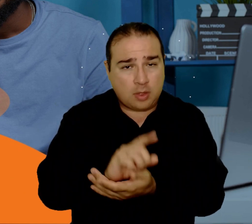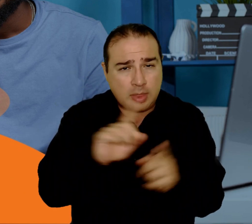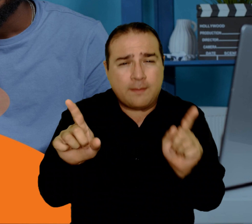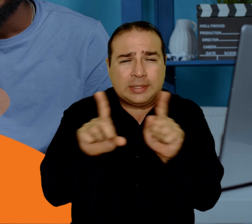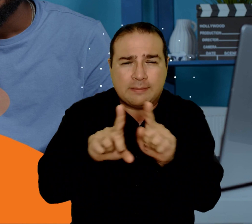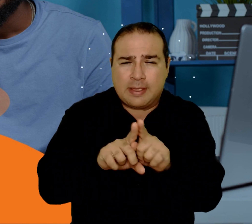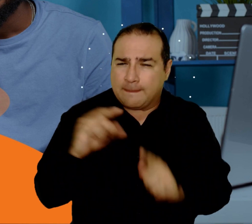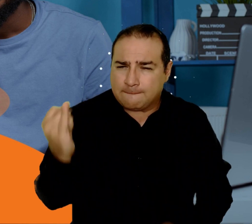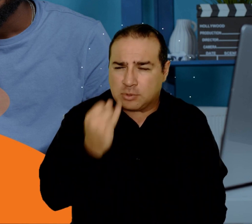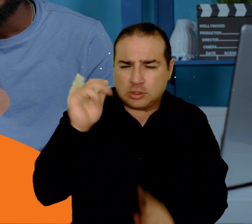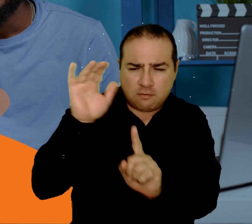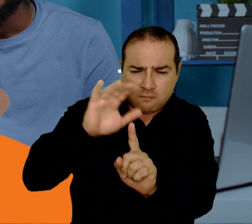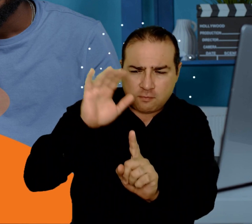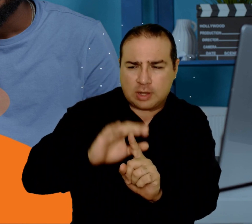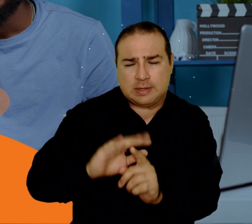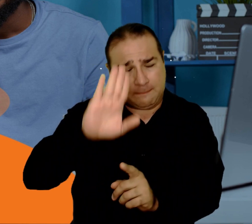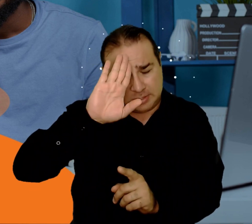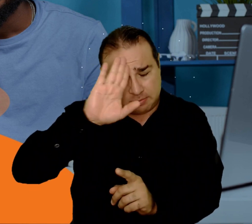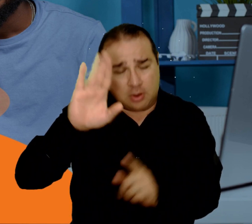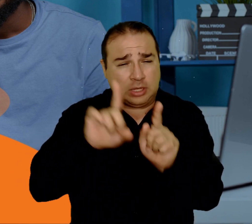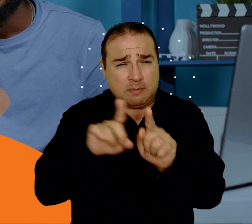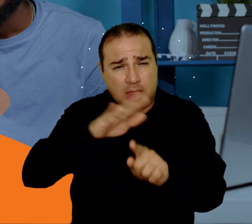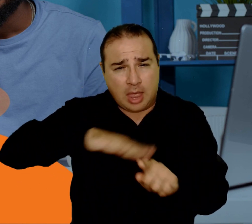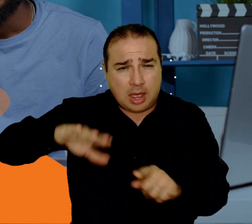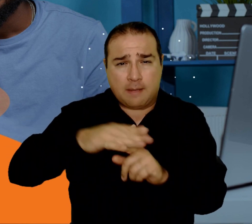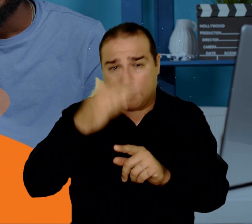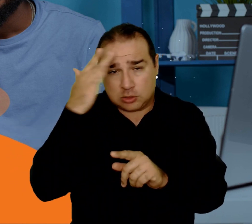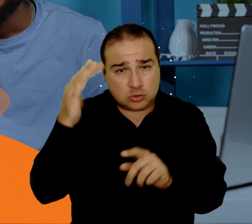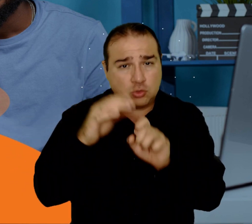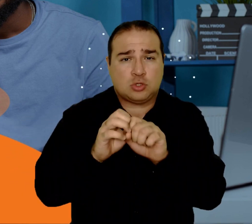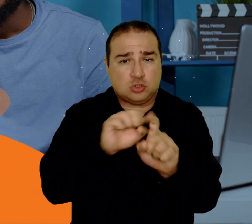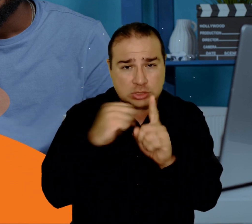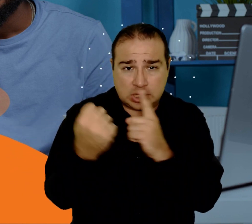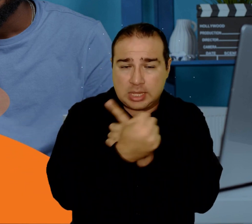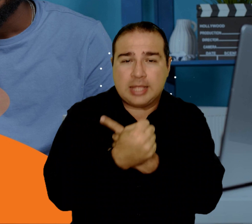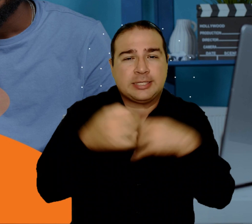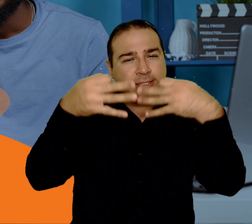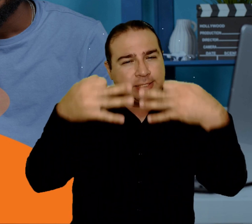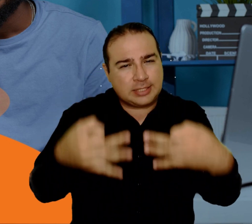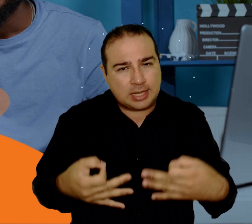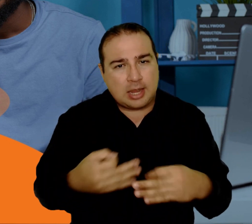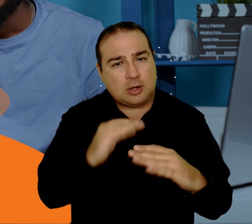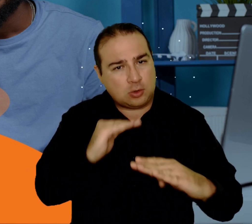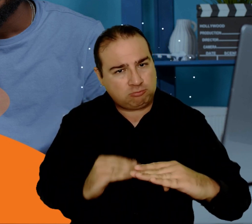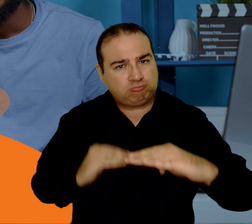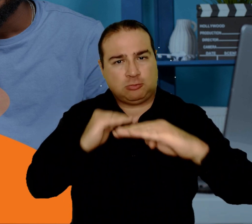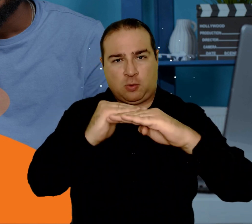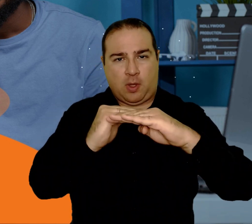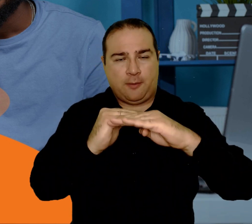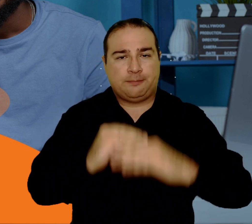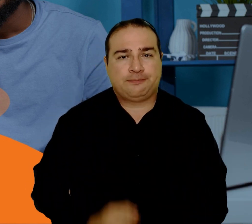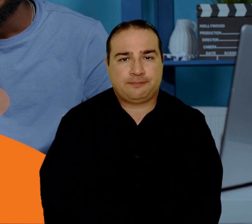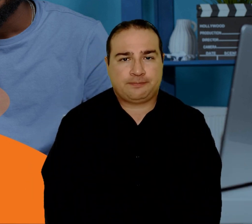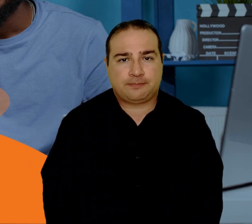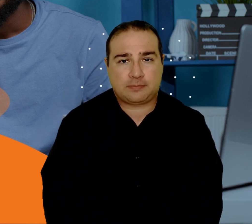educação, mas também tem um impacto transcendental na construção de sociedades mais justas e